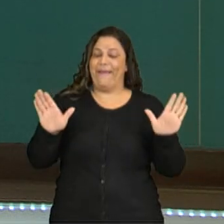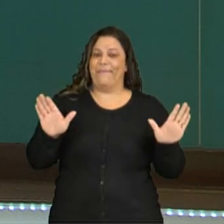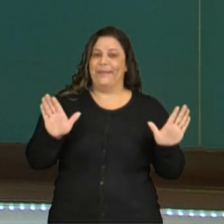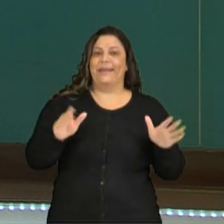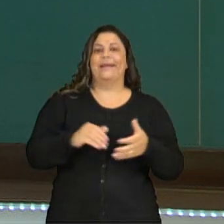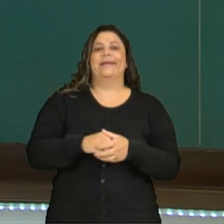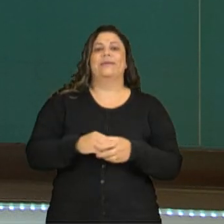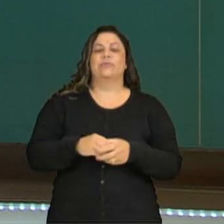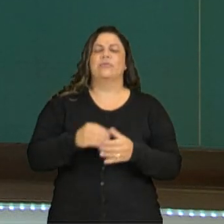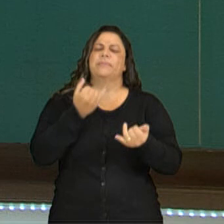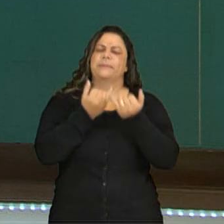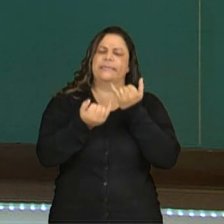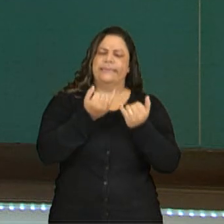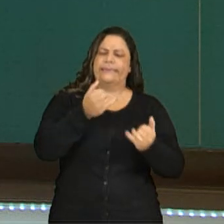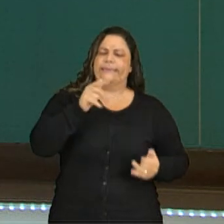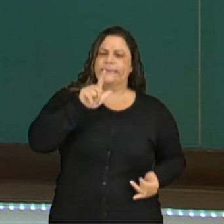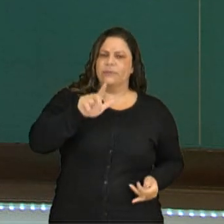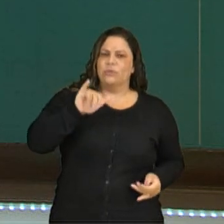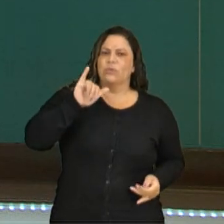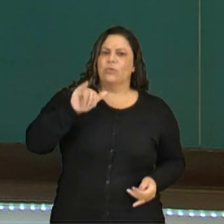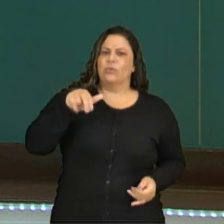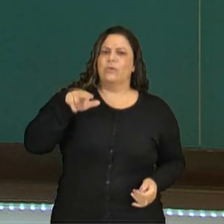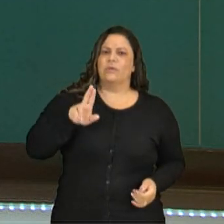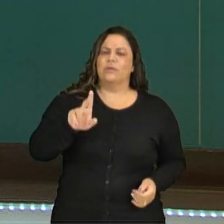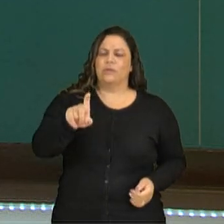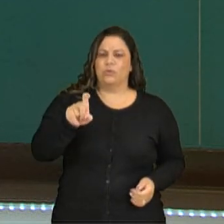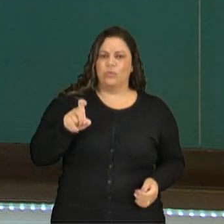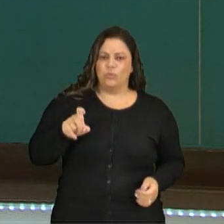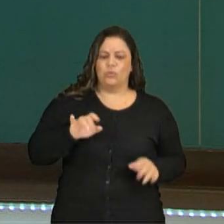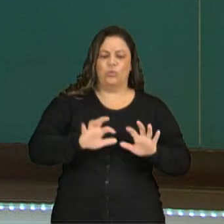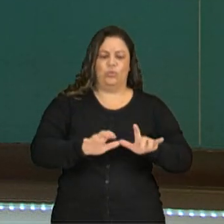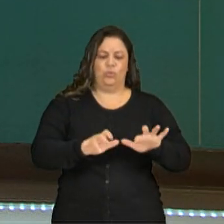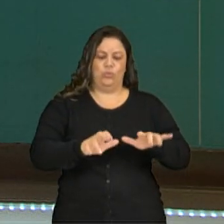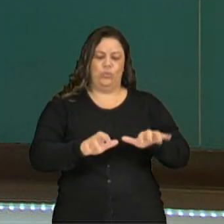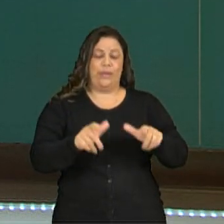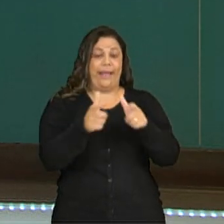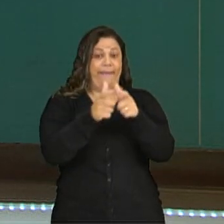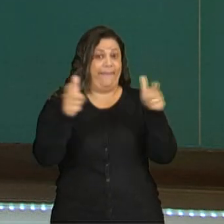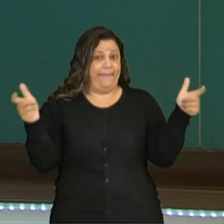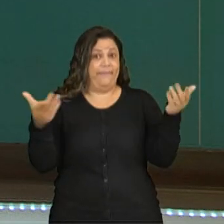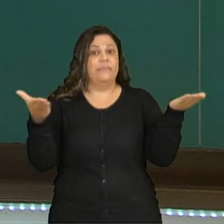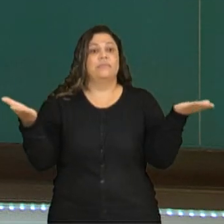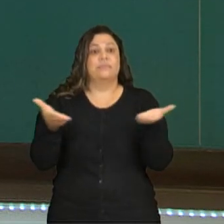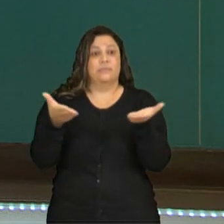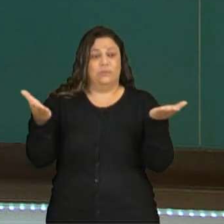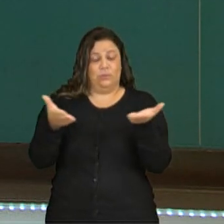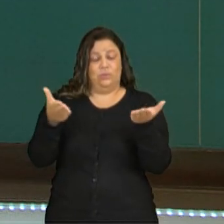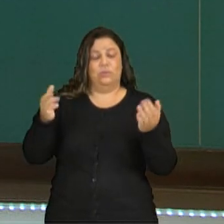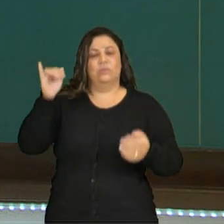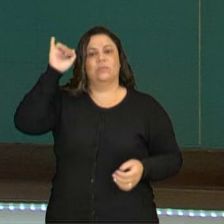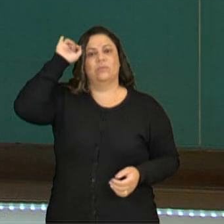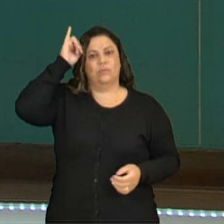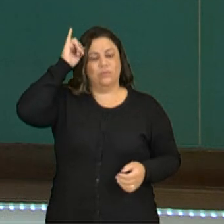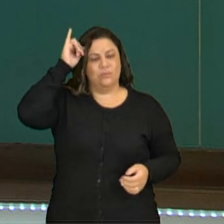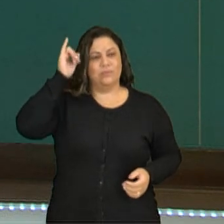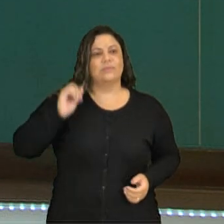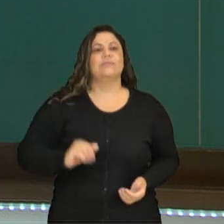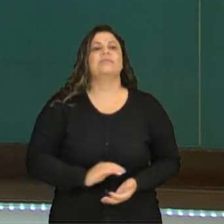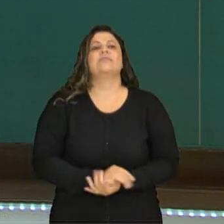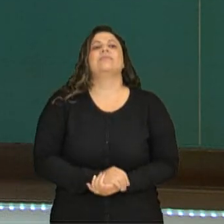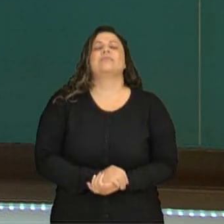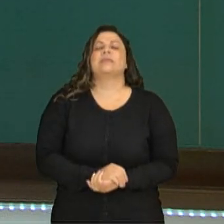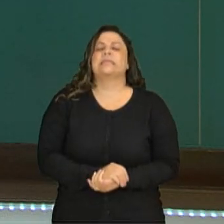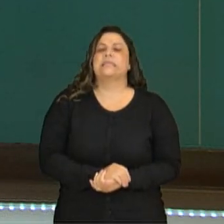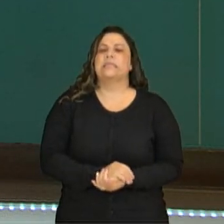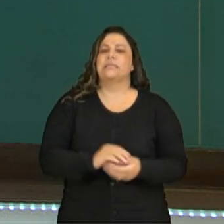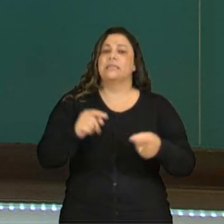com o Linux dos computadores, tá? Então, a grande maioria dos smartphones hoje utiliza o Android, tá?